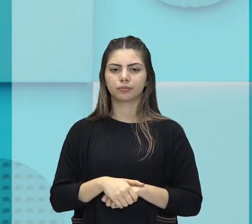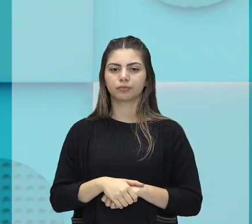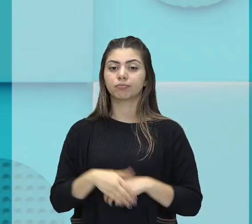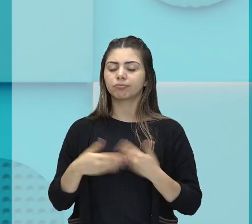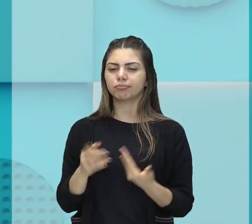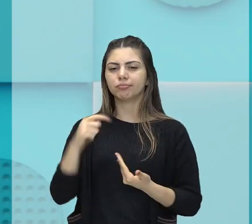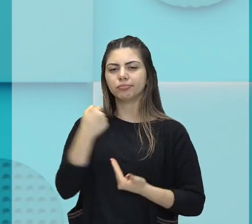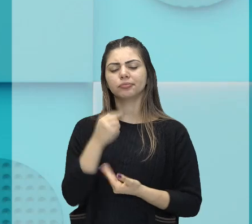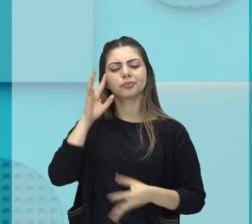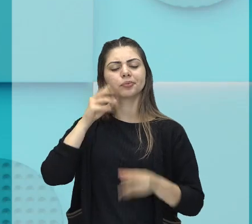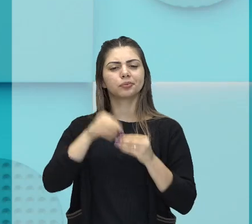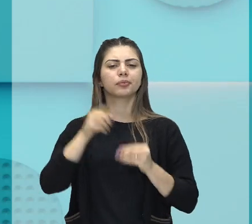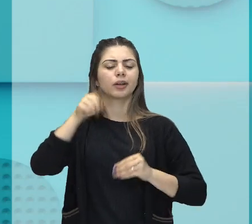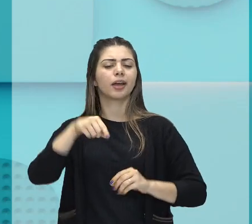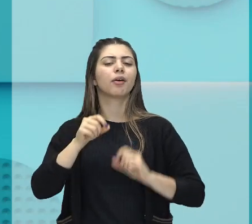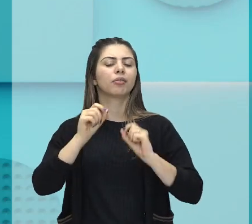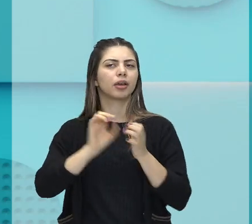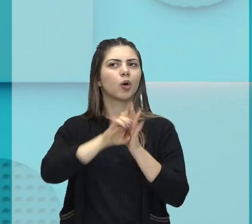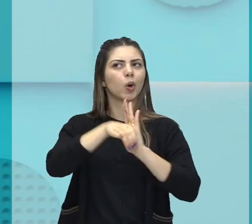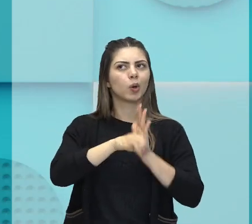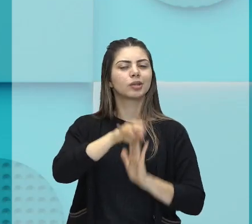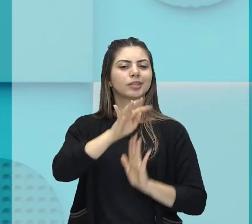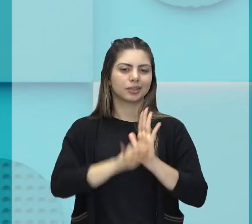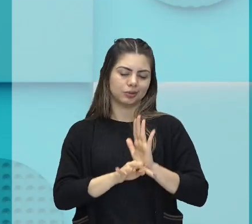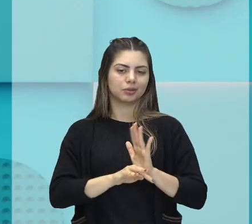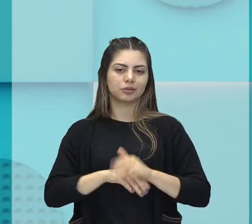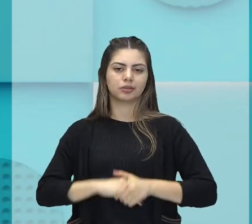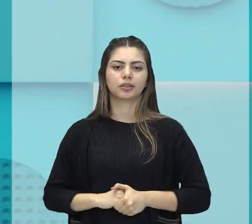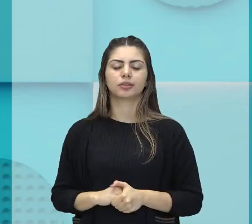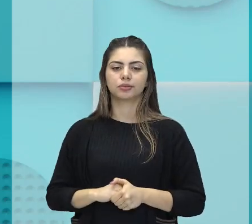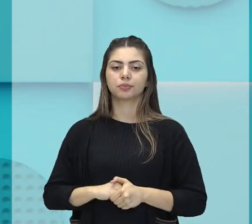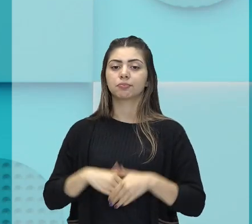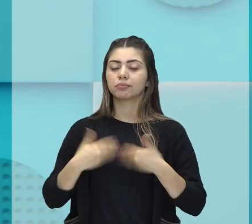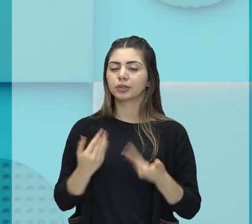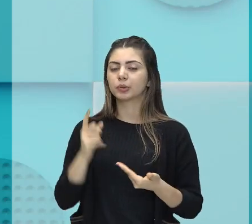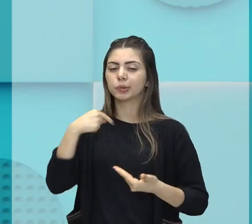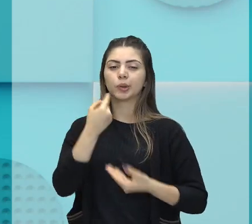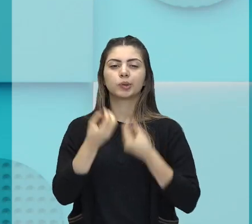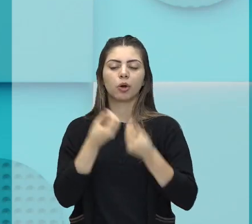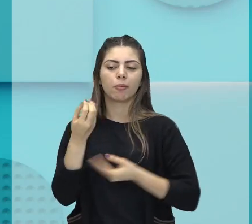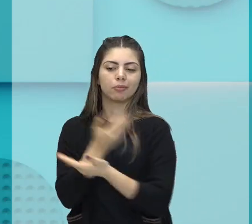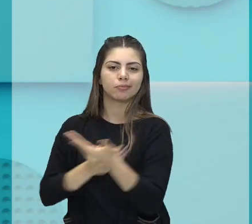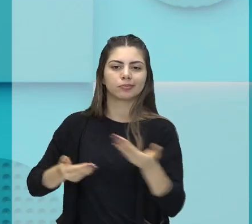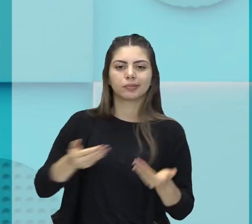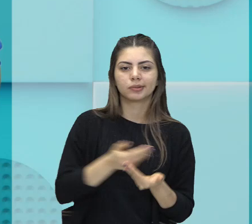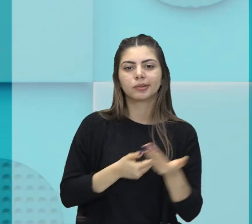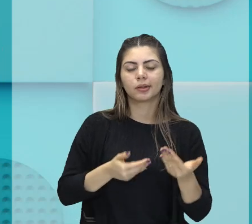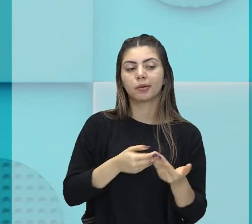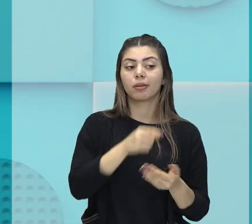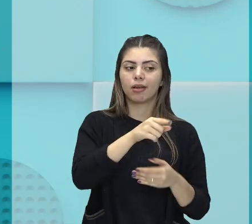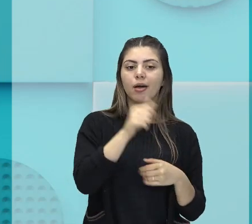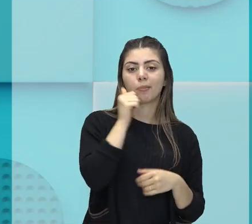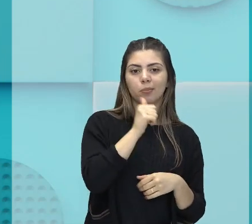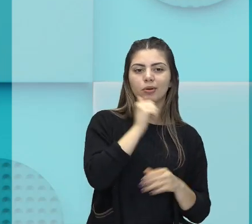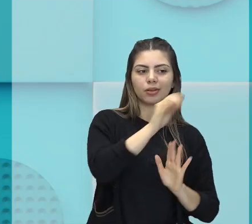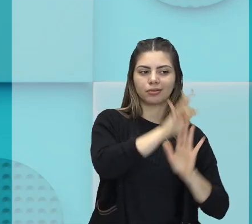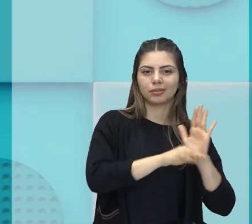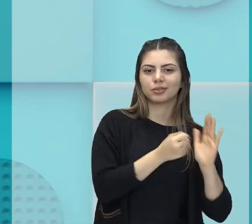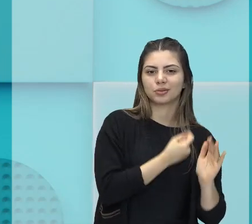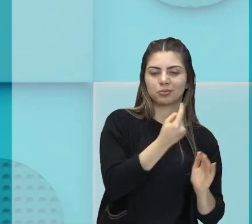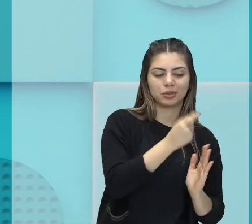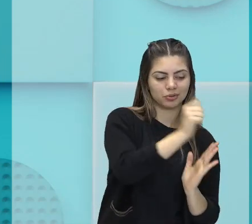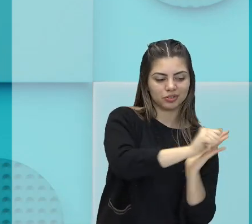esse conceito de texto. Ou seja, nós interagimos com a Ruth Rocha e